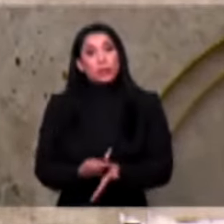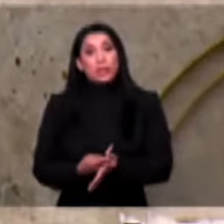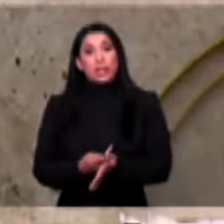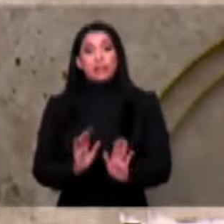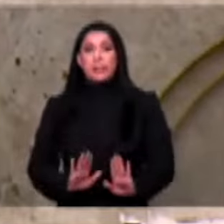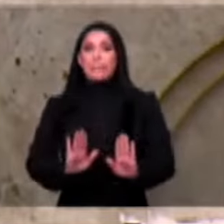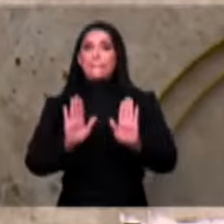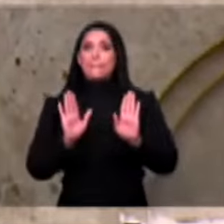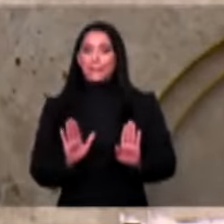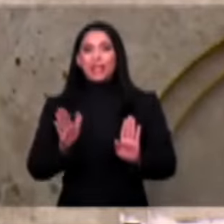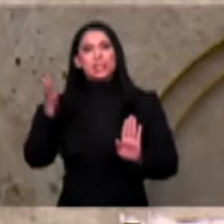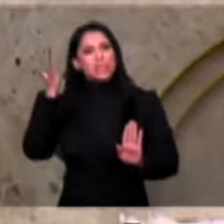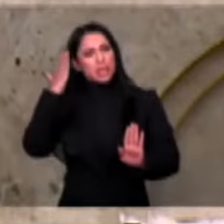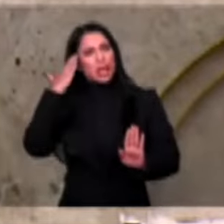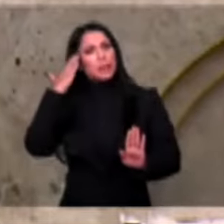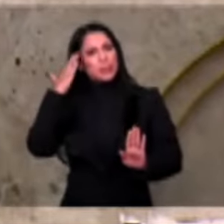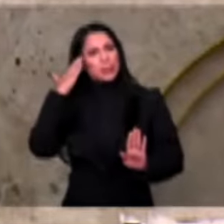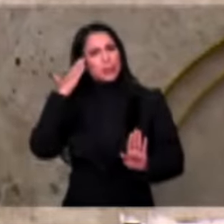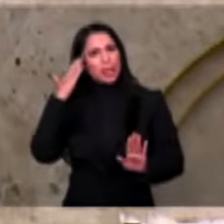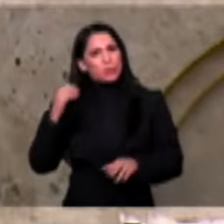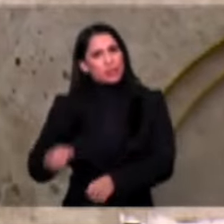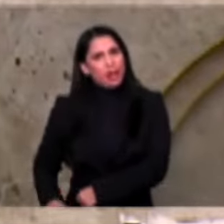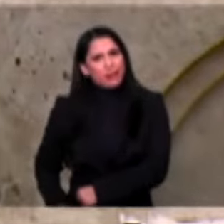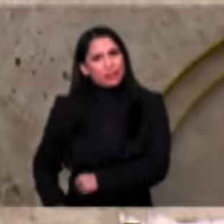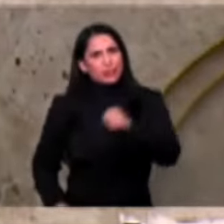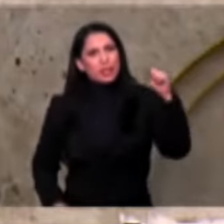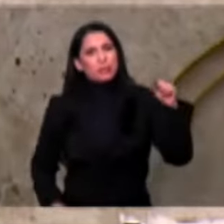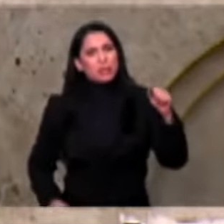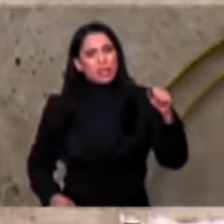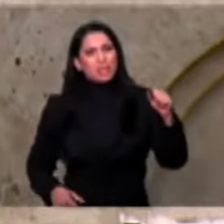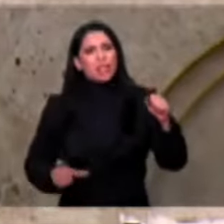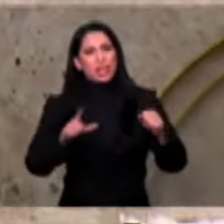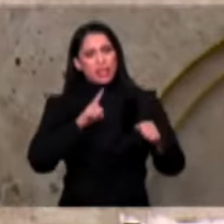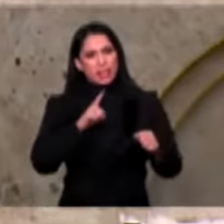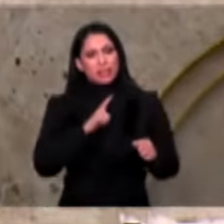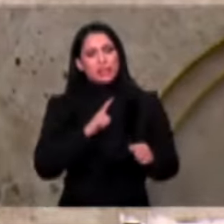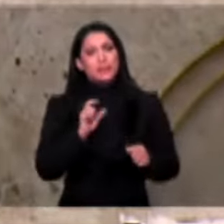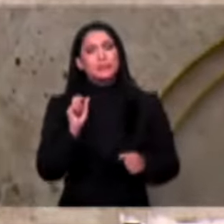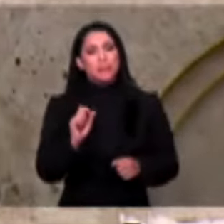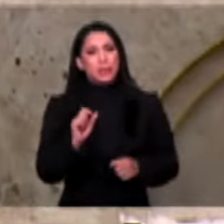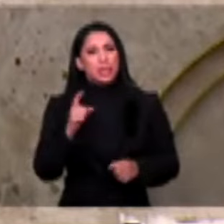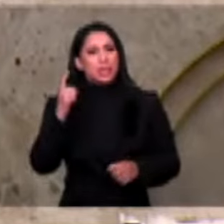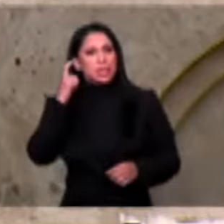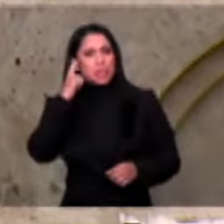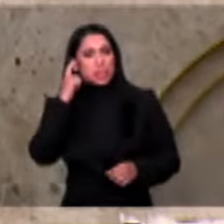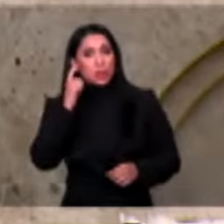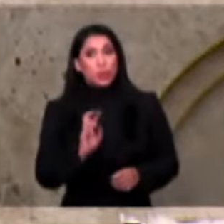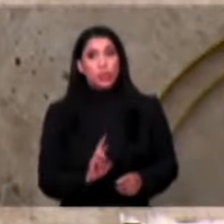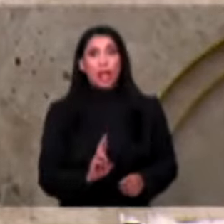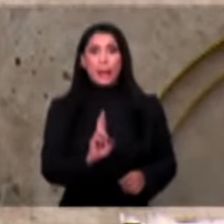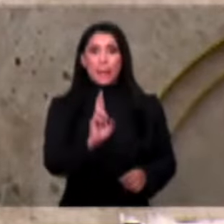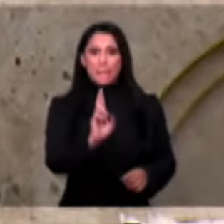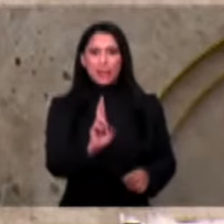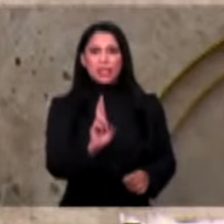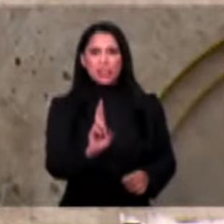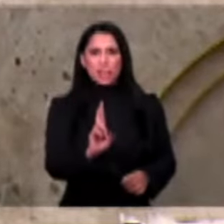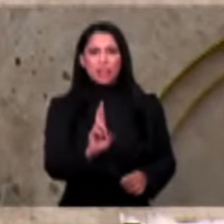é inegável que a independência em si mesmo considerada representa a